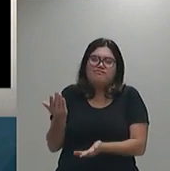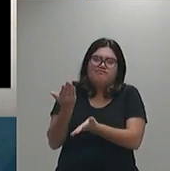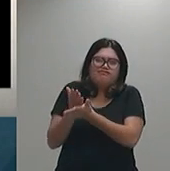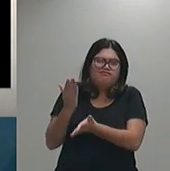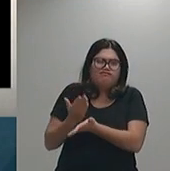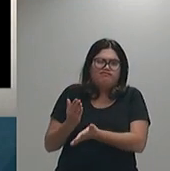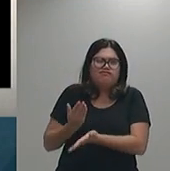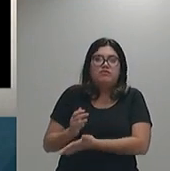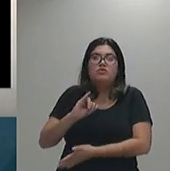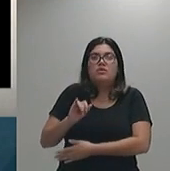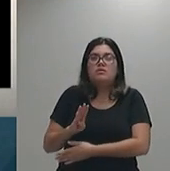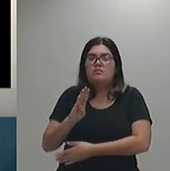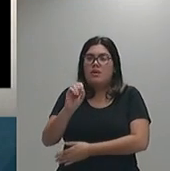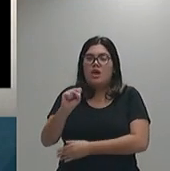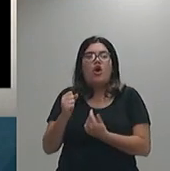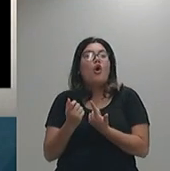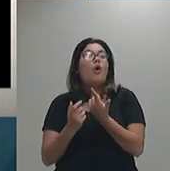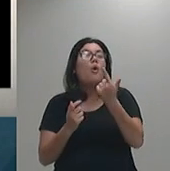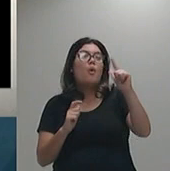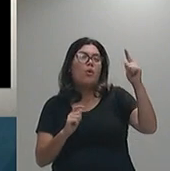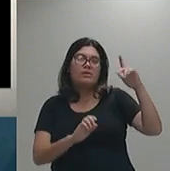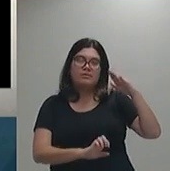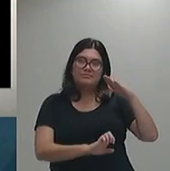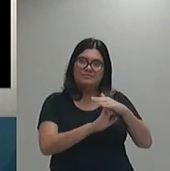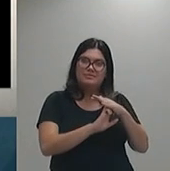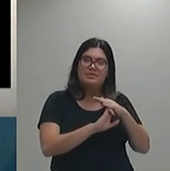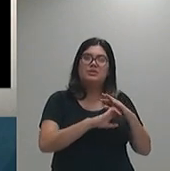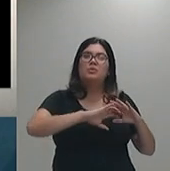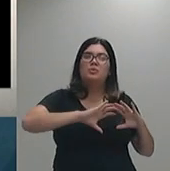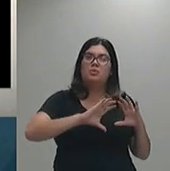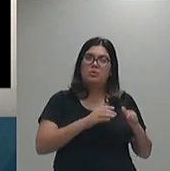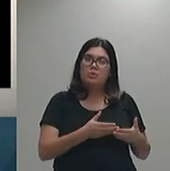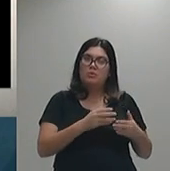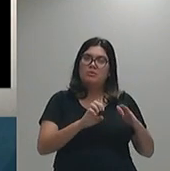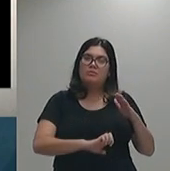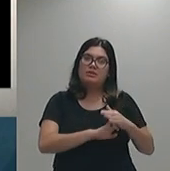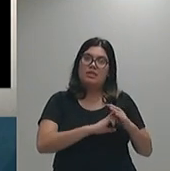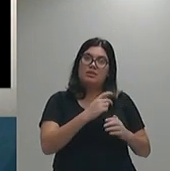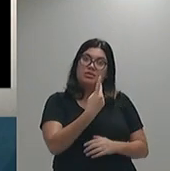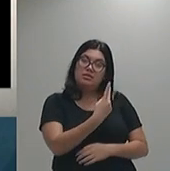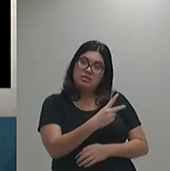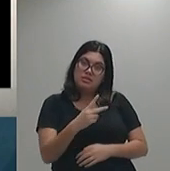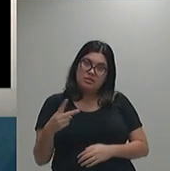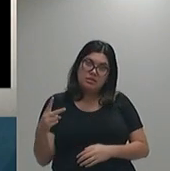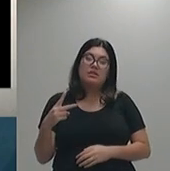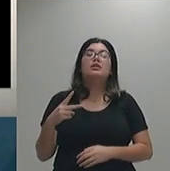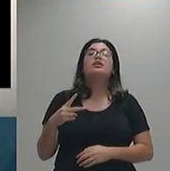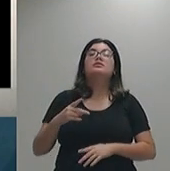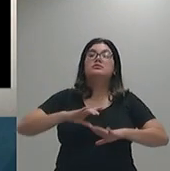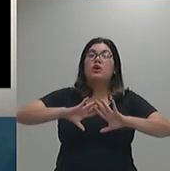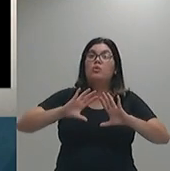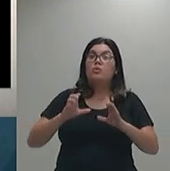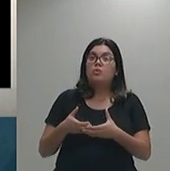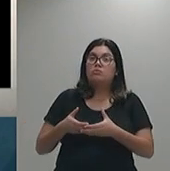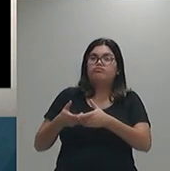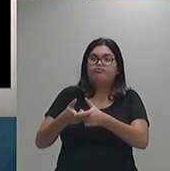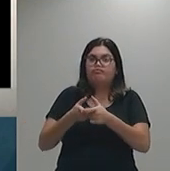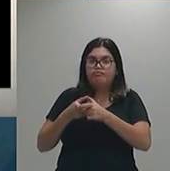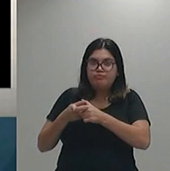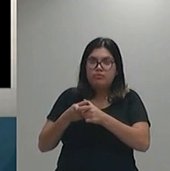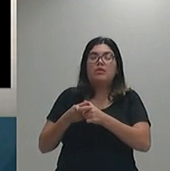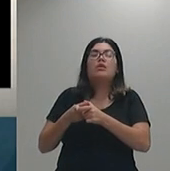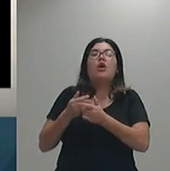pertencem a empresas outras empresas do grupo Empresarial deles os minoritários então iniciaram essas